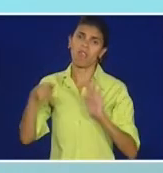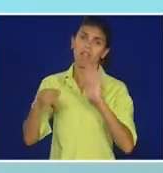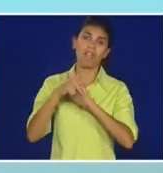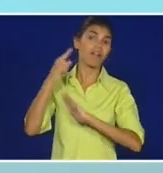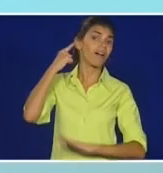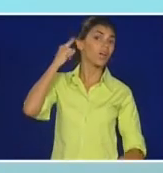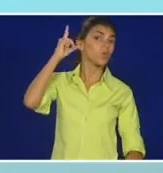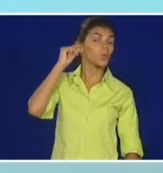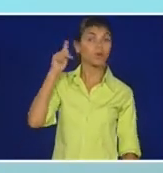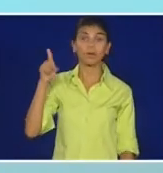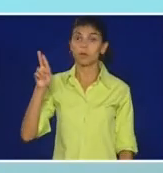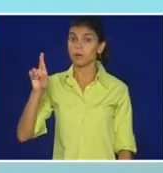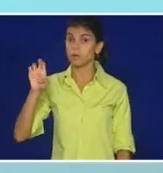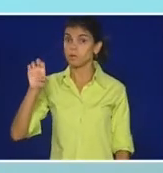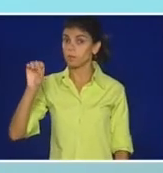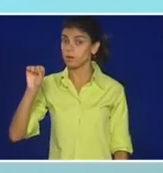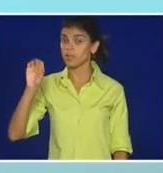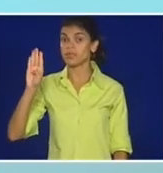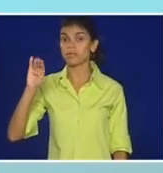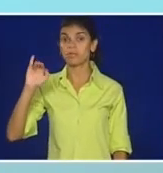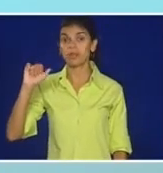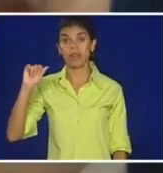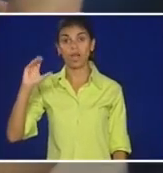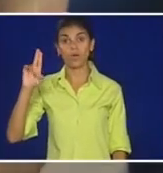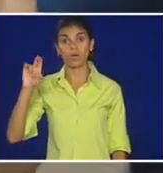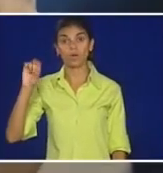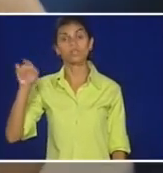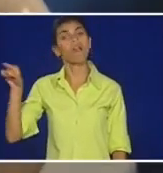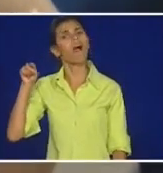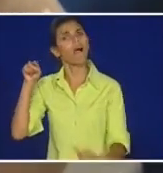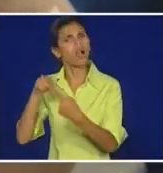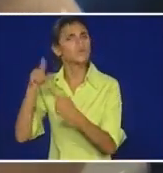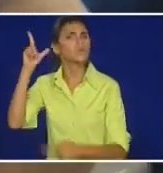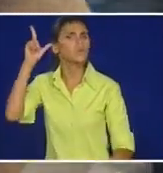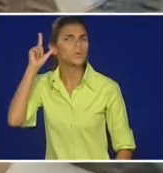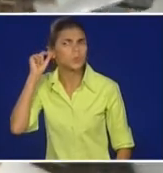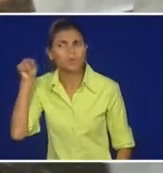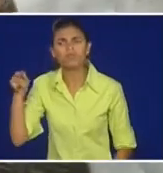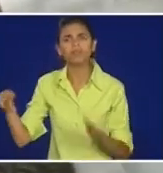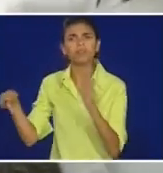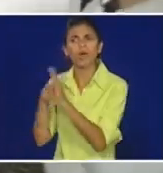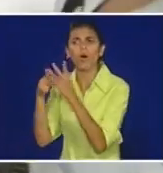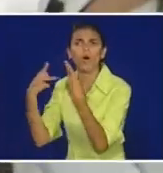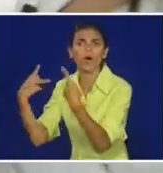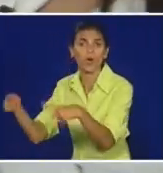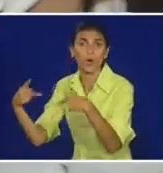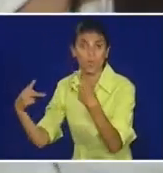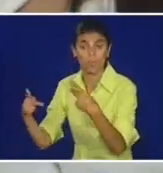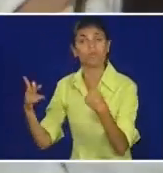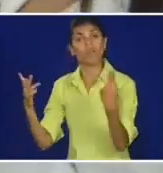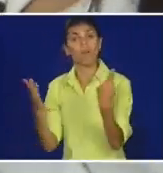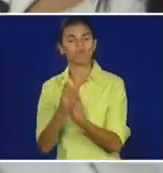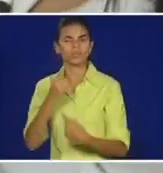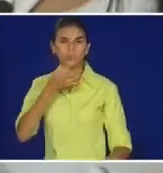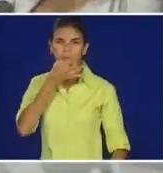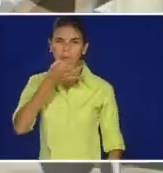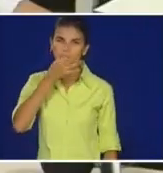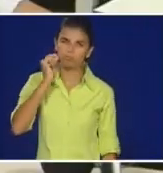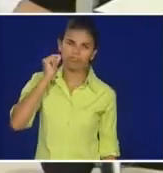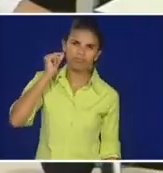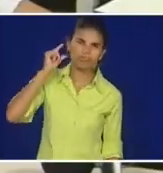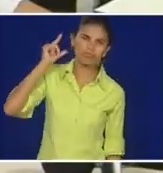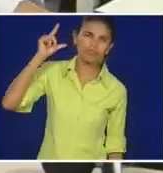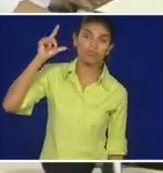envelhecimento natural do ouvido, chamada presbiacusia. A perda auditiva associada à idade é uma perda qualitativa.